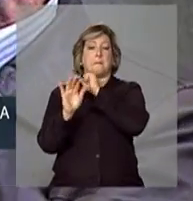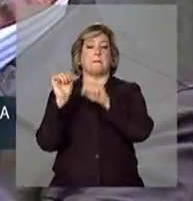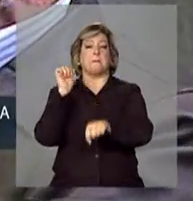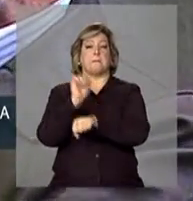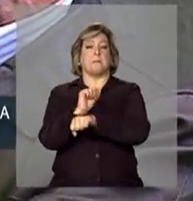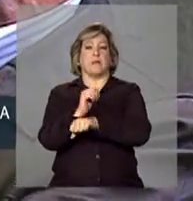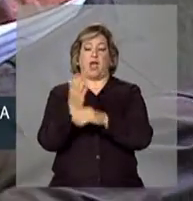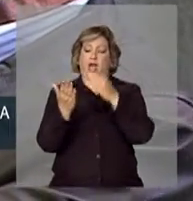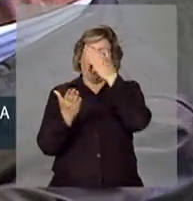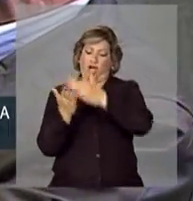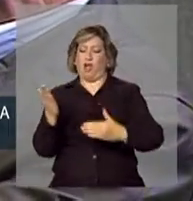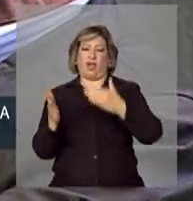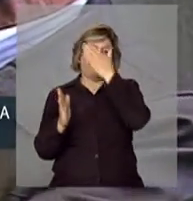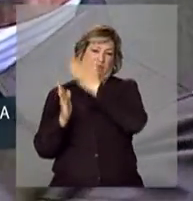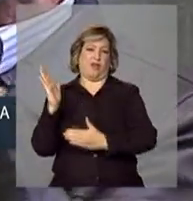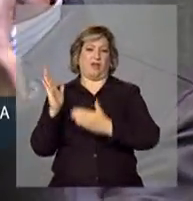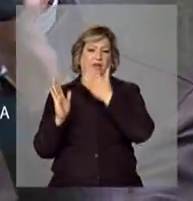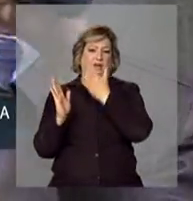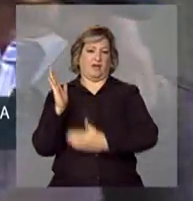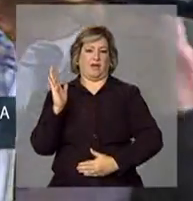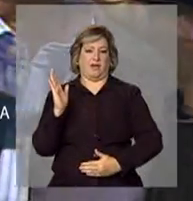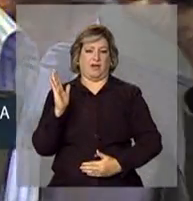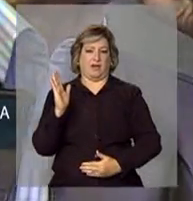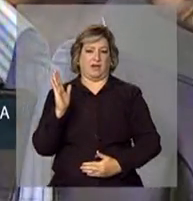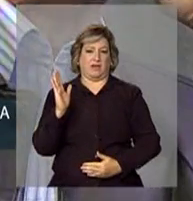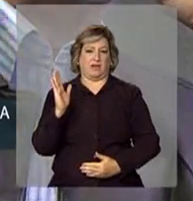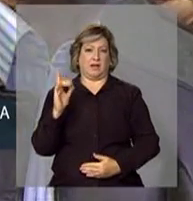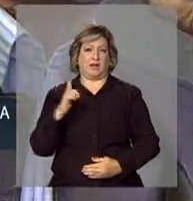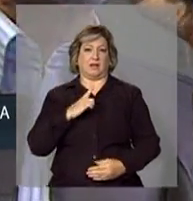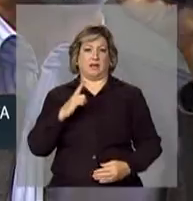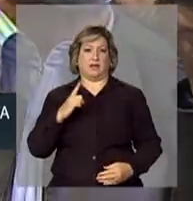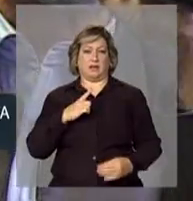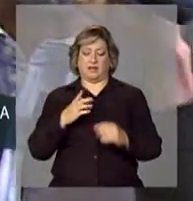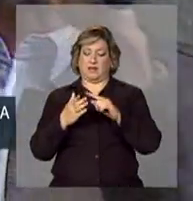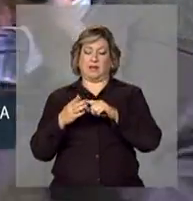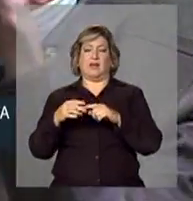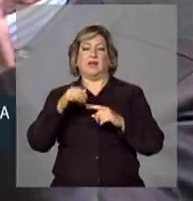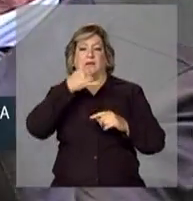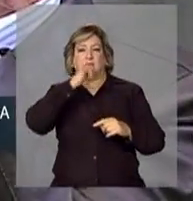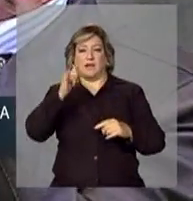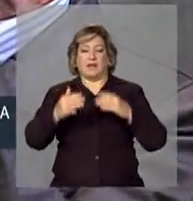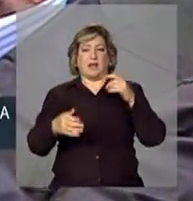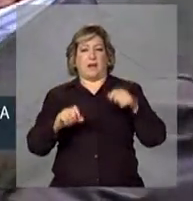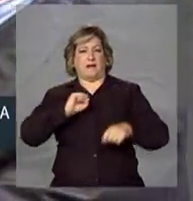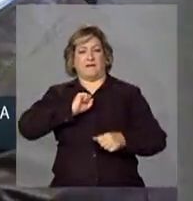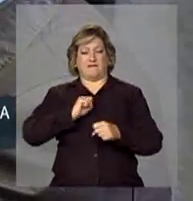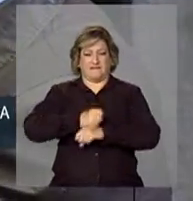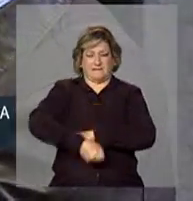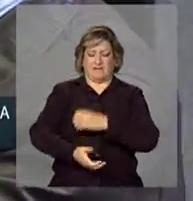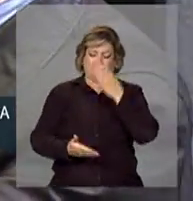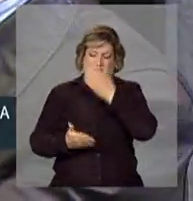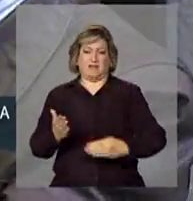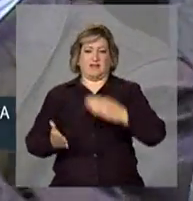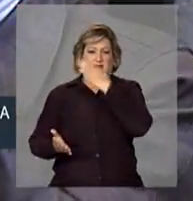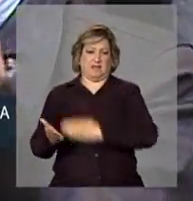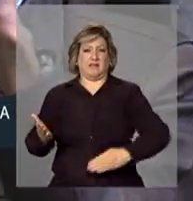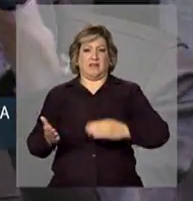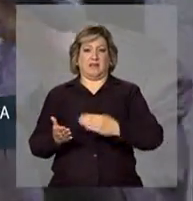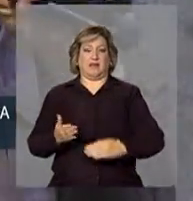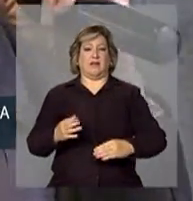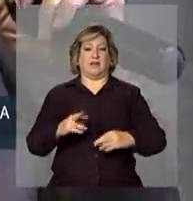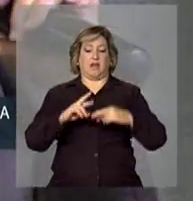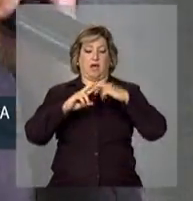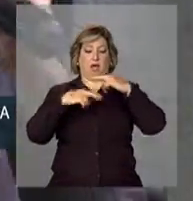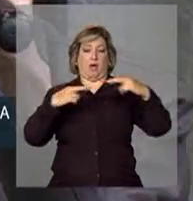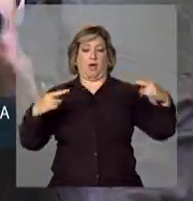semi-paralisada, cortada, com os tendões cortados pelas cordas do pau